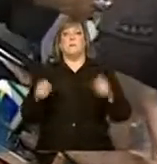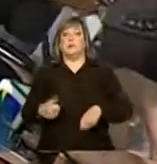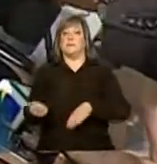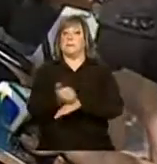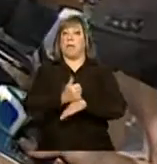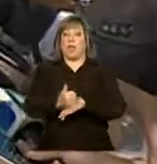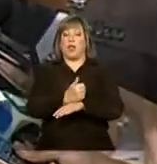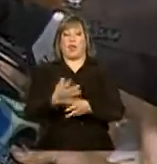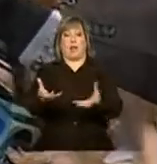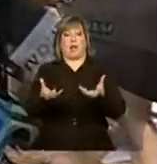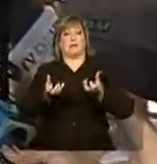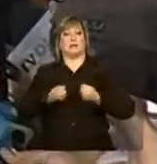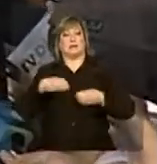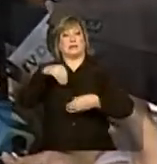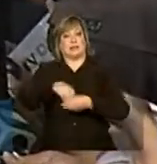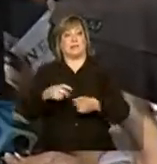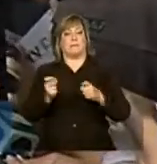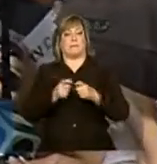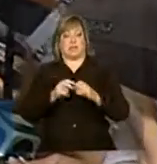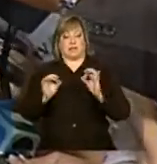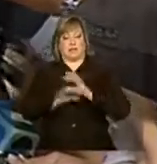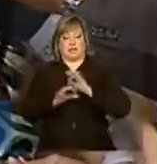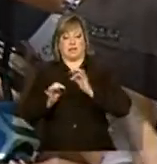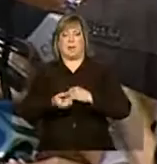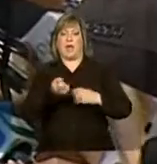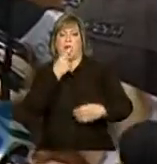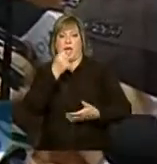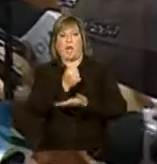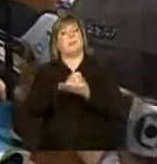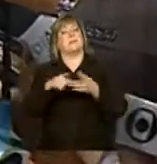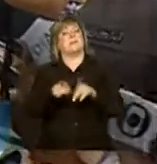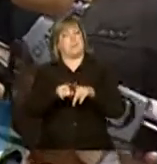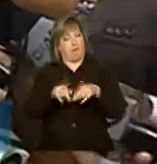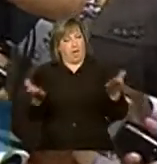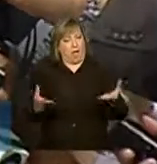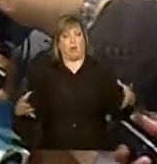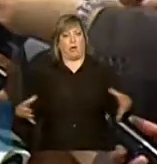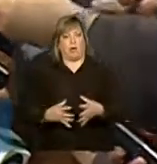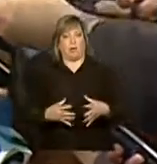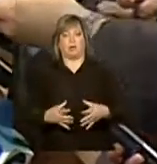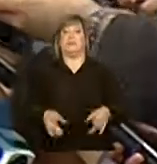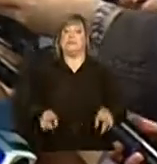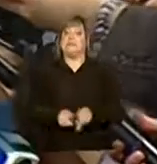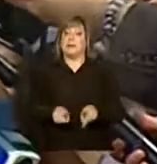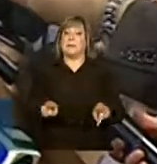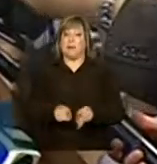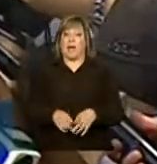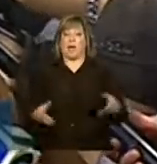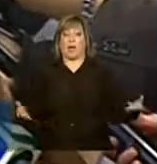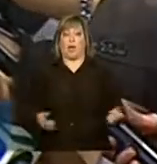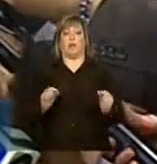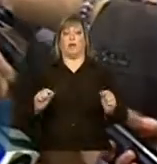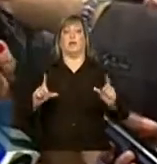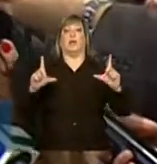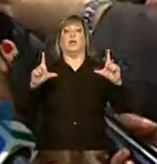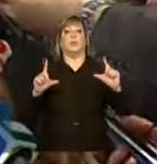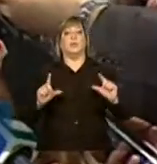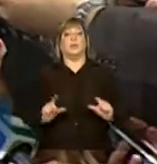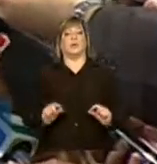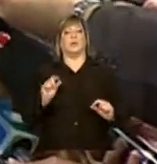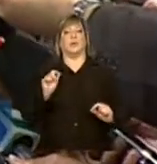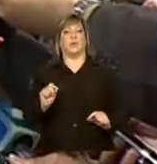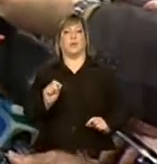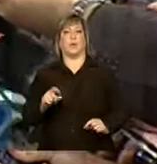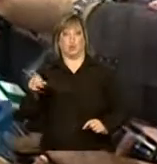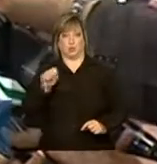melhor na medicina. Então, é um direito para o usuário. Agora, além disso, obviamente, reduz a pressão que existe hoje